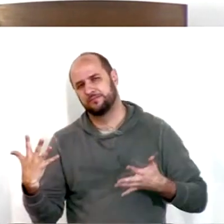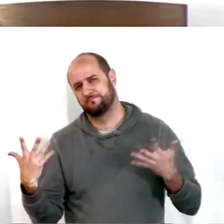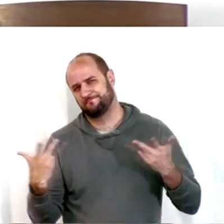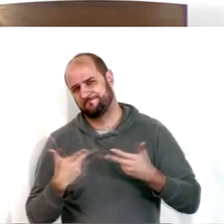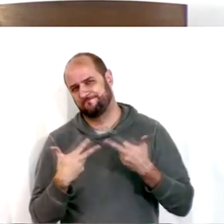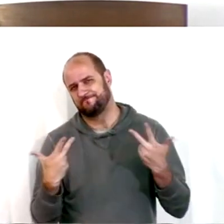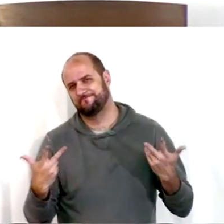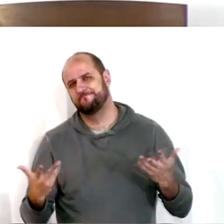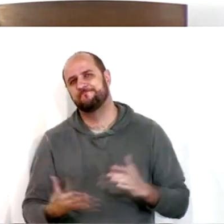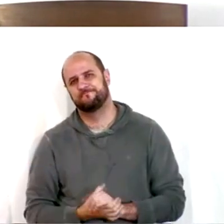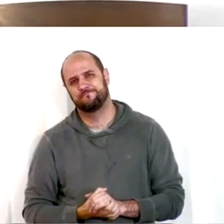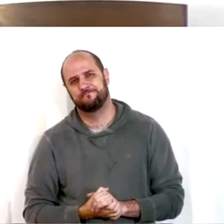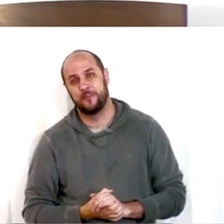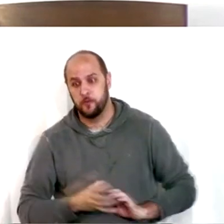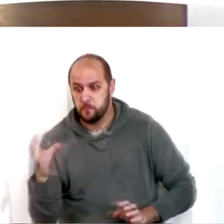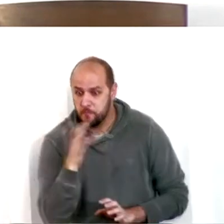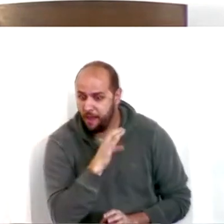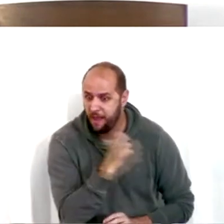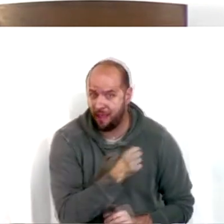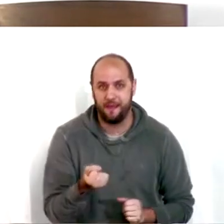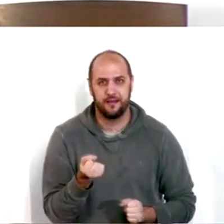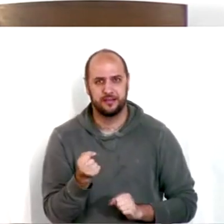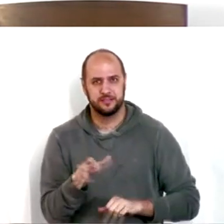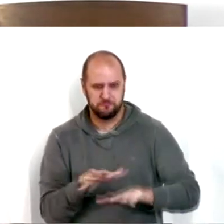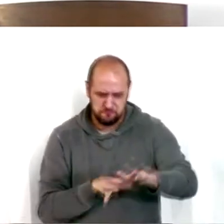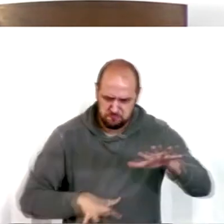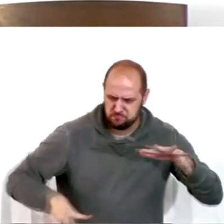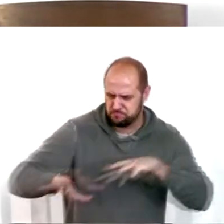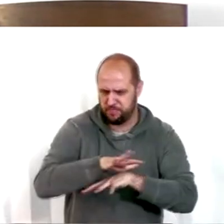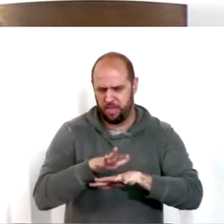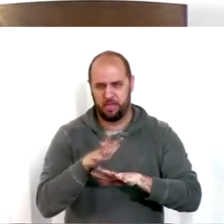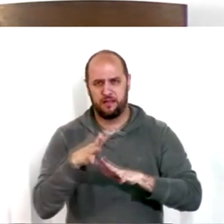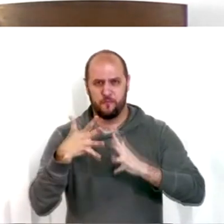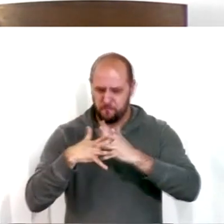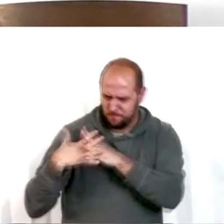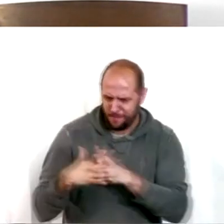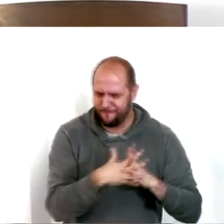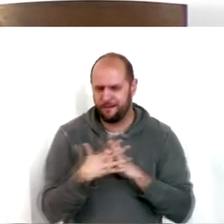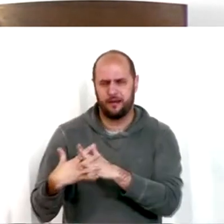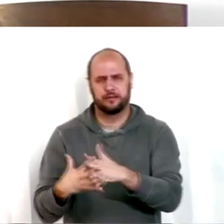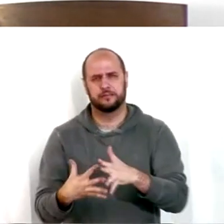dos burros, trocar as mãos pelos pés,